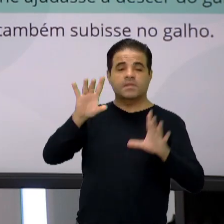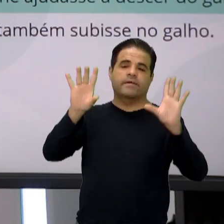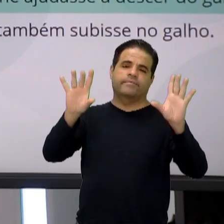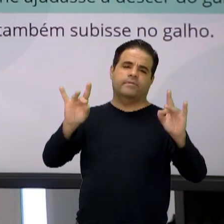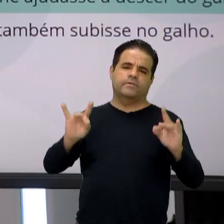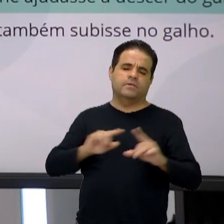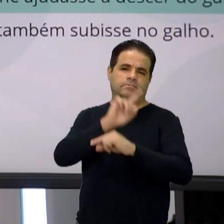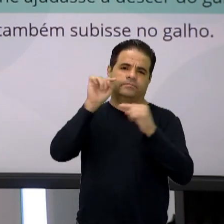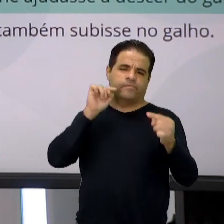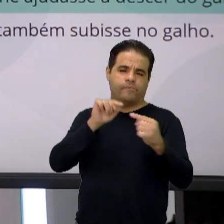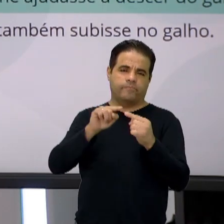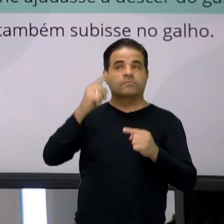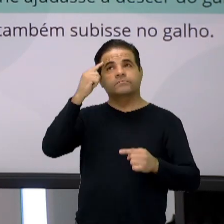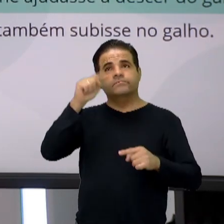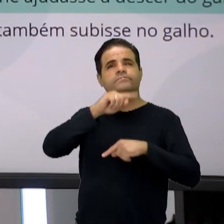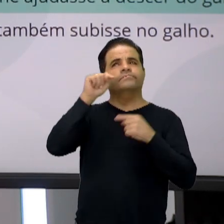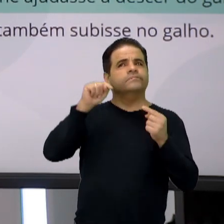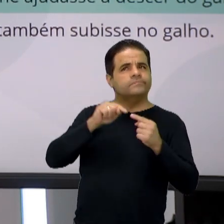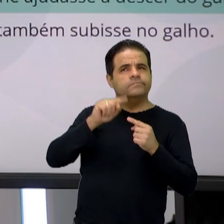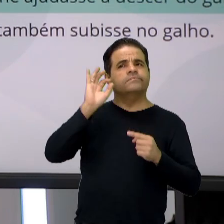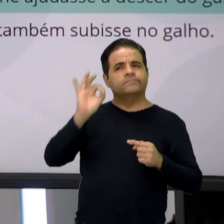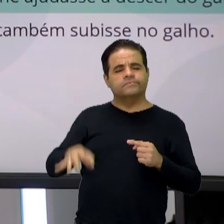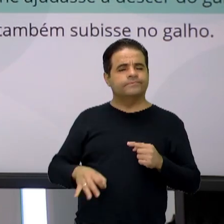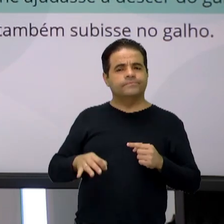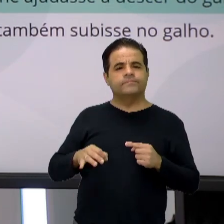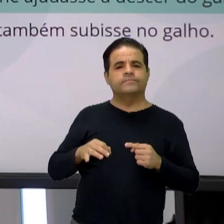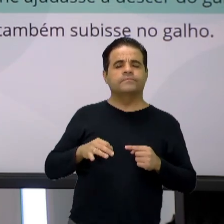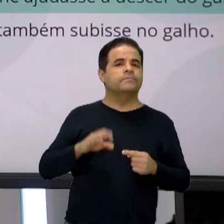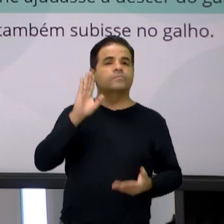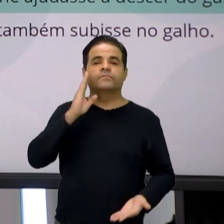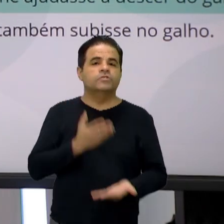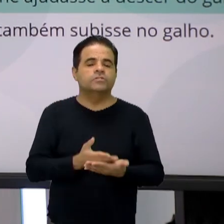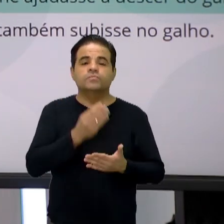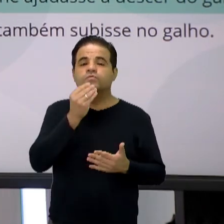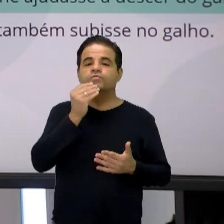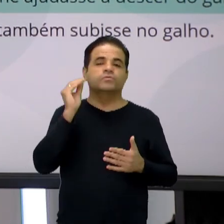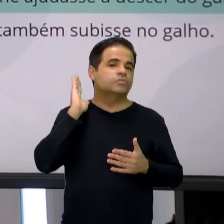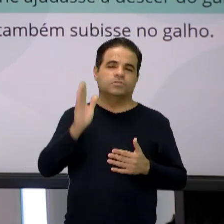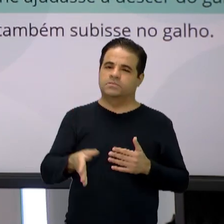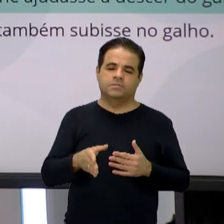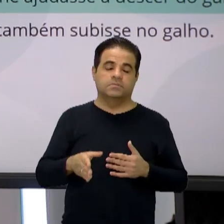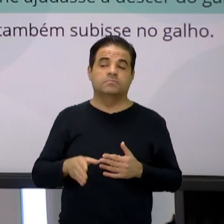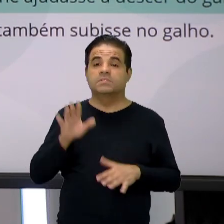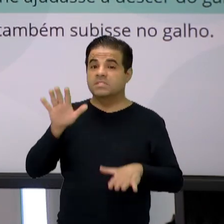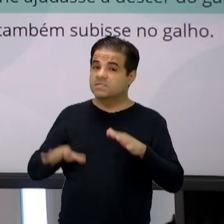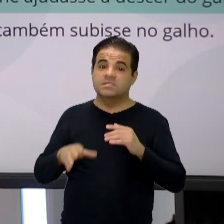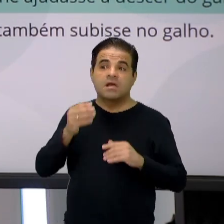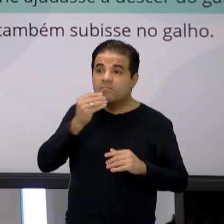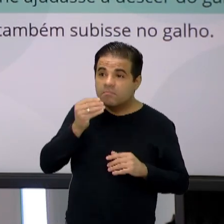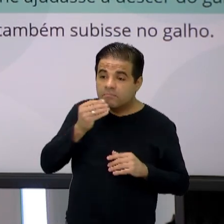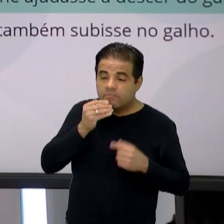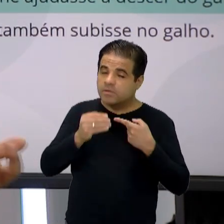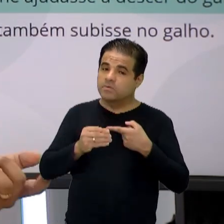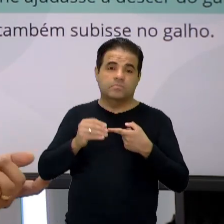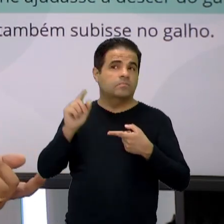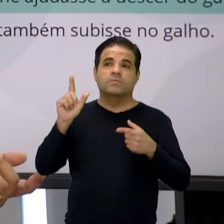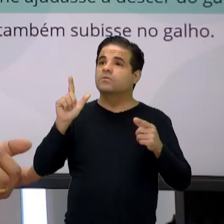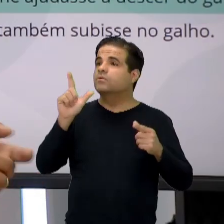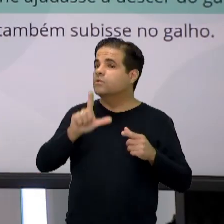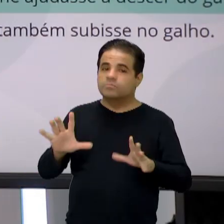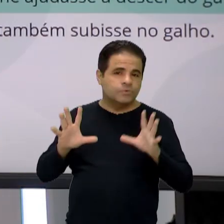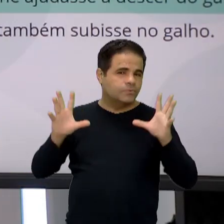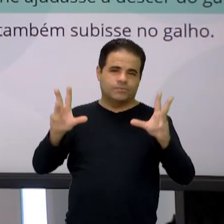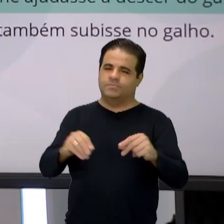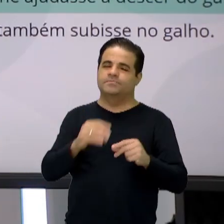os objetivos, detalhar as suas intenções. Não acreditar sempre no óbvio, porque às vezes o óbvio pode não ser óbvio para todo